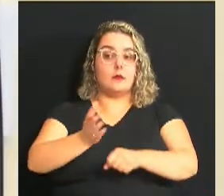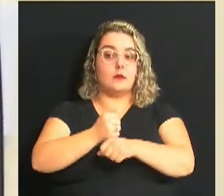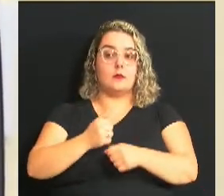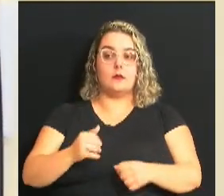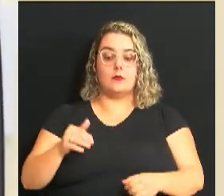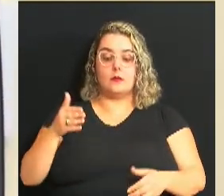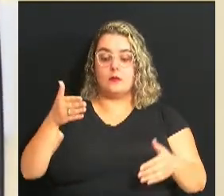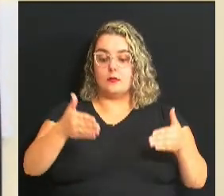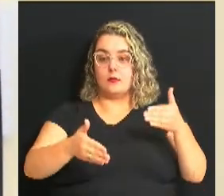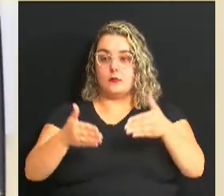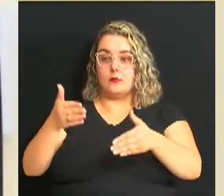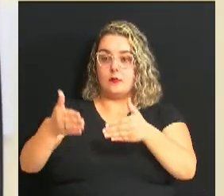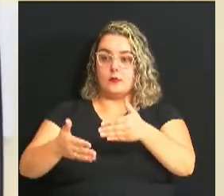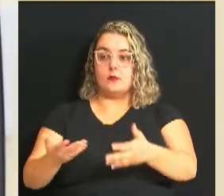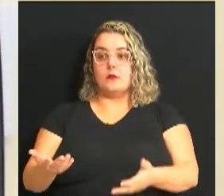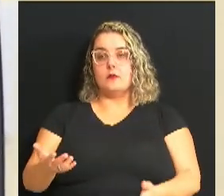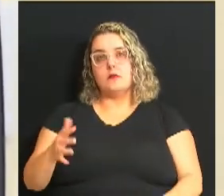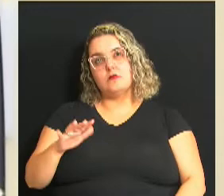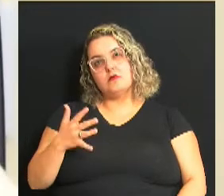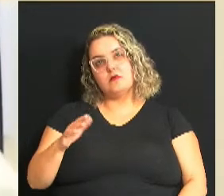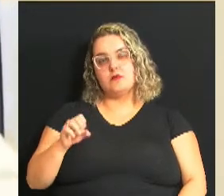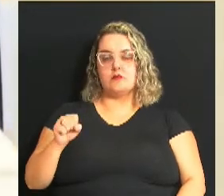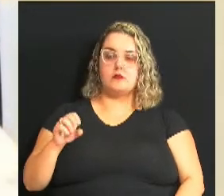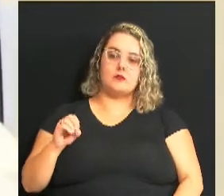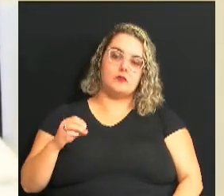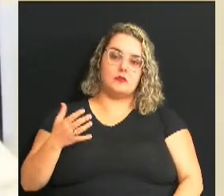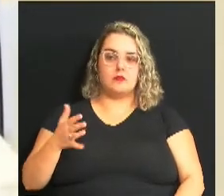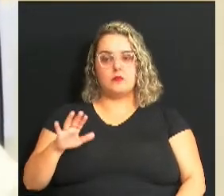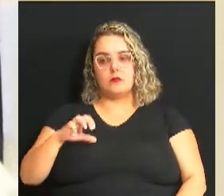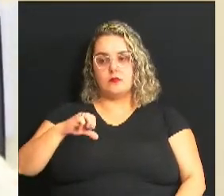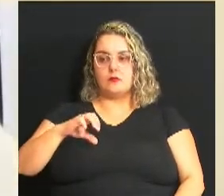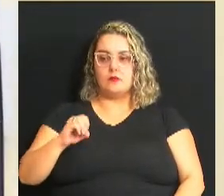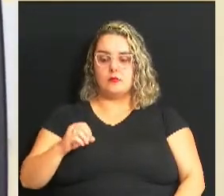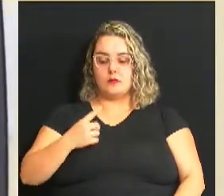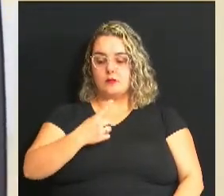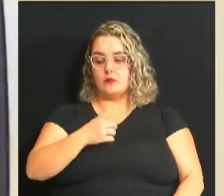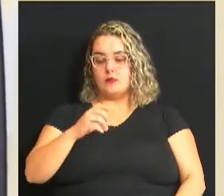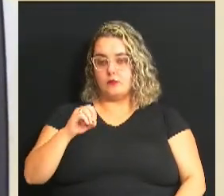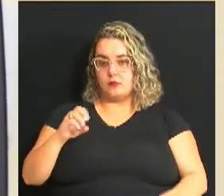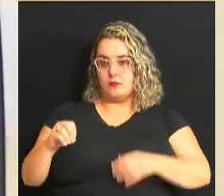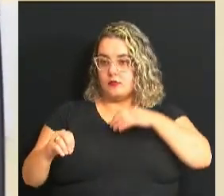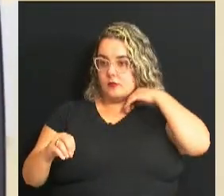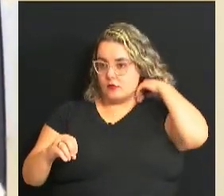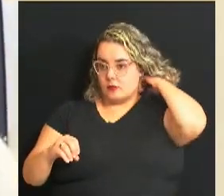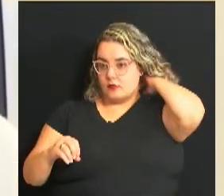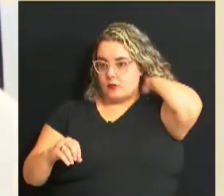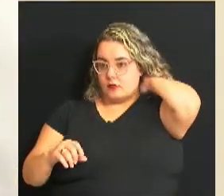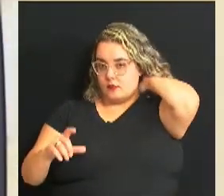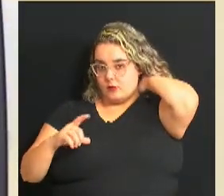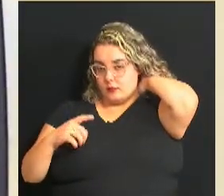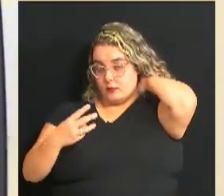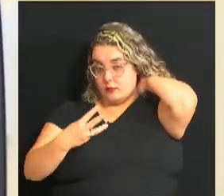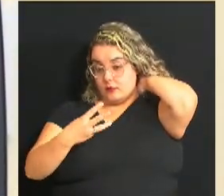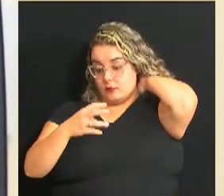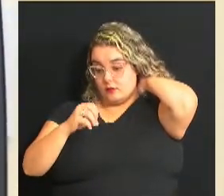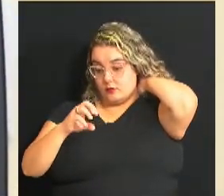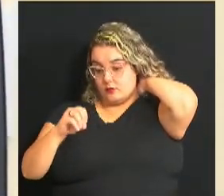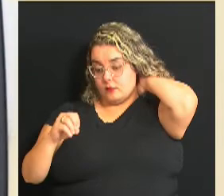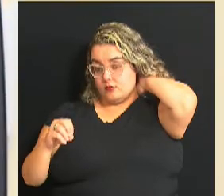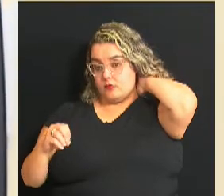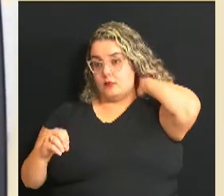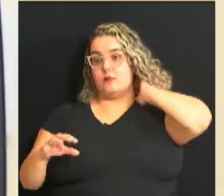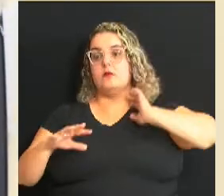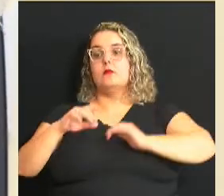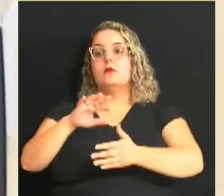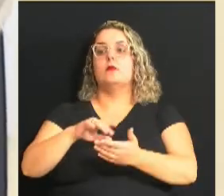gente contemplava aí 80, 90, 100, mas tinham 300 inscritos. E esse a gente teve 1.500